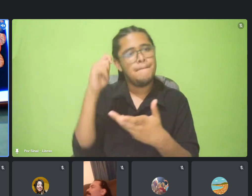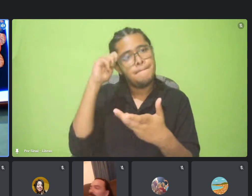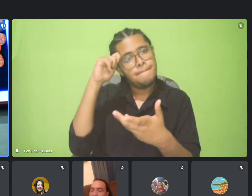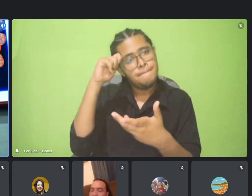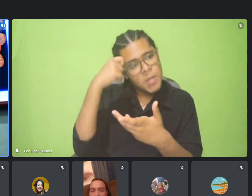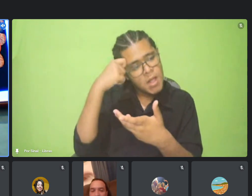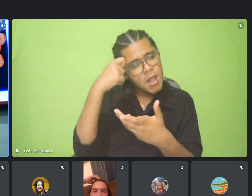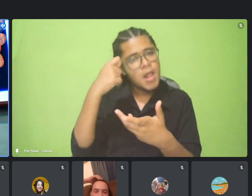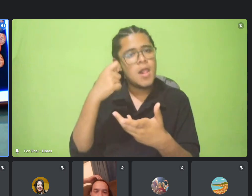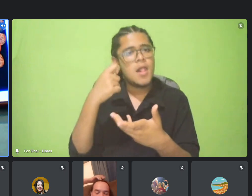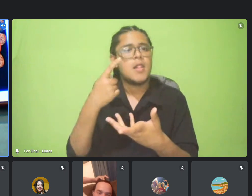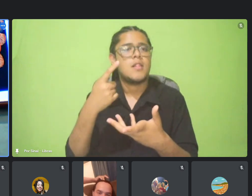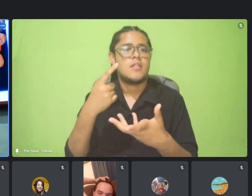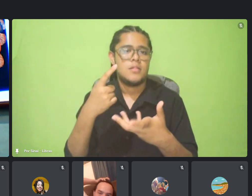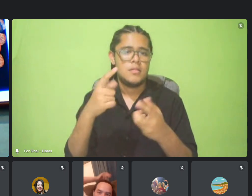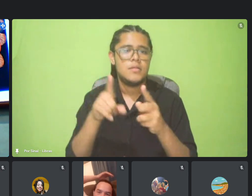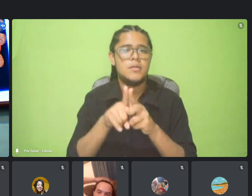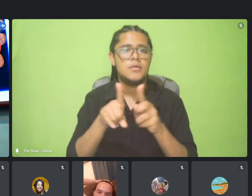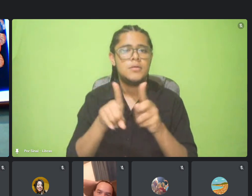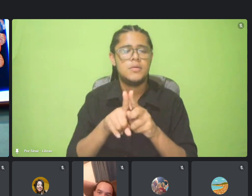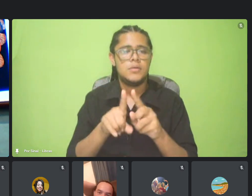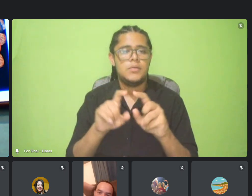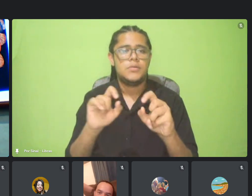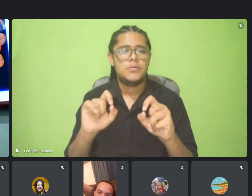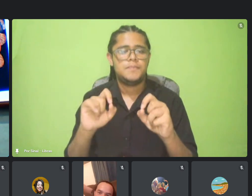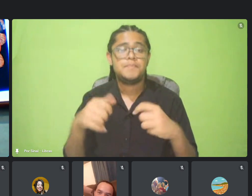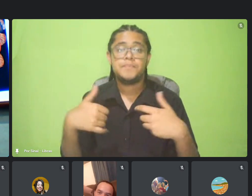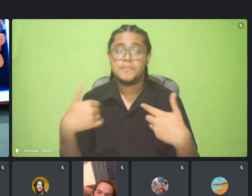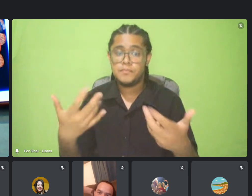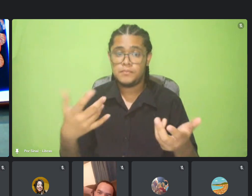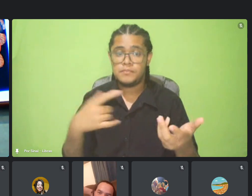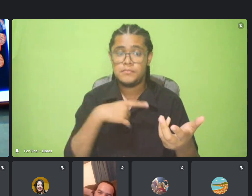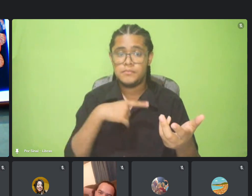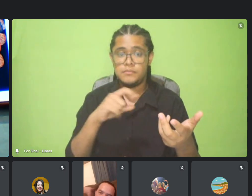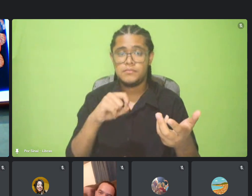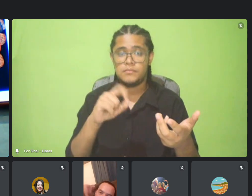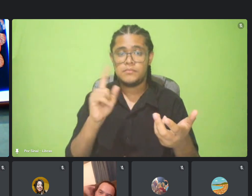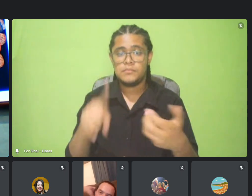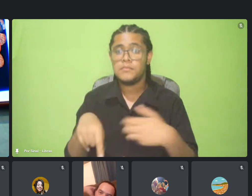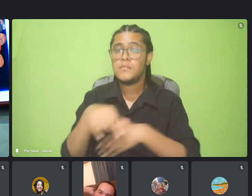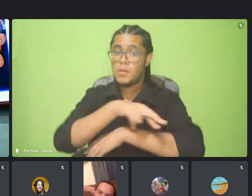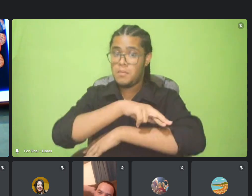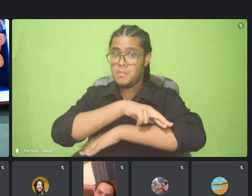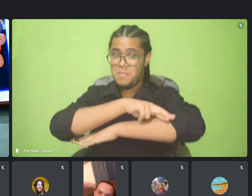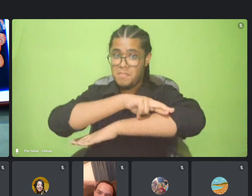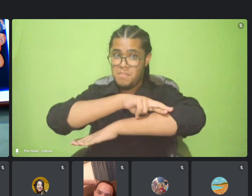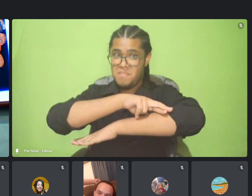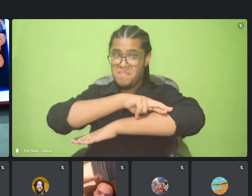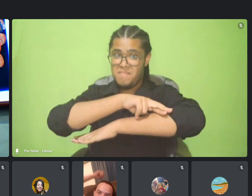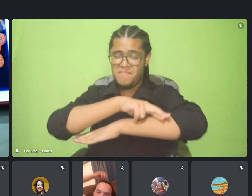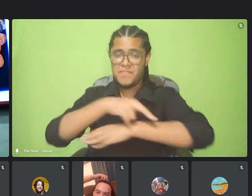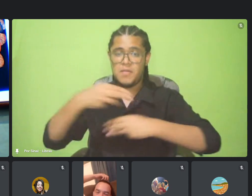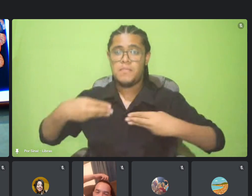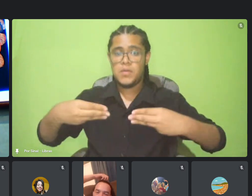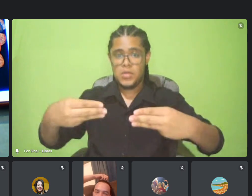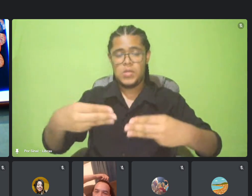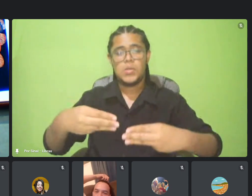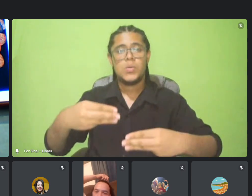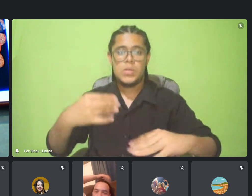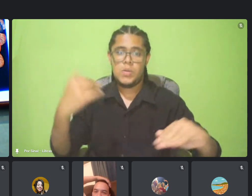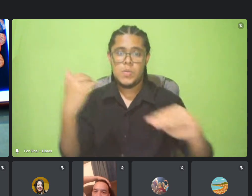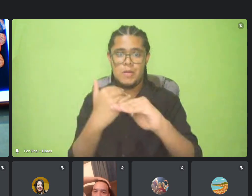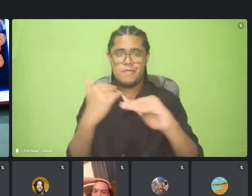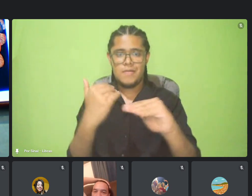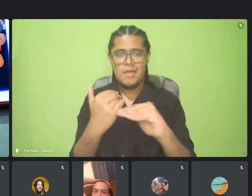brancas. Não, a gente... Não esquece do ministro de igualdade racial que a gente teve, né? Até muito pouco tempo atrás a gente teve um ministro de igualdade